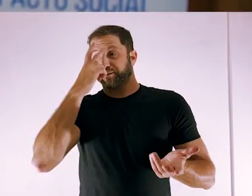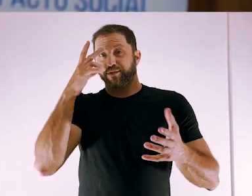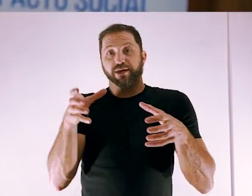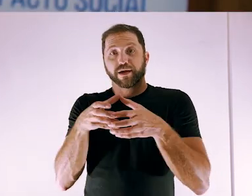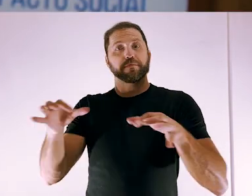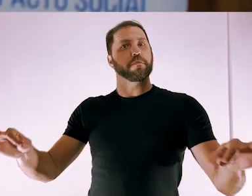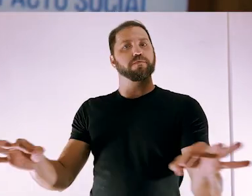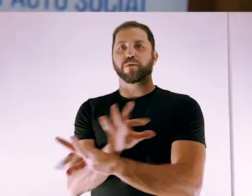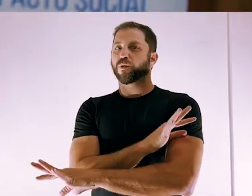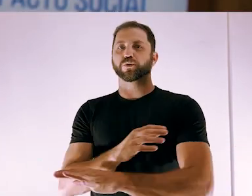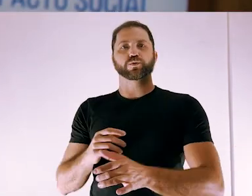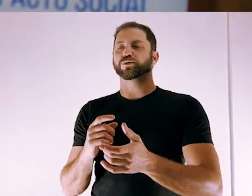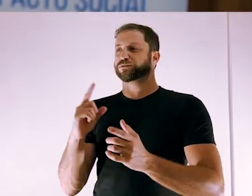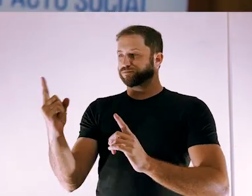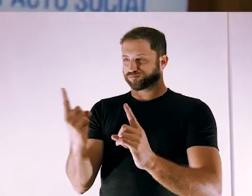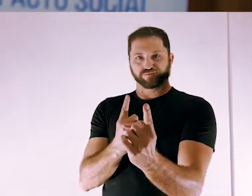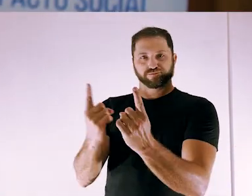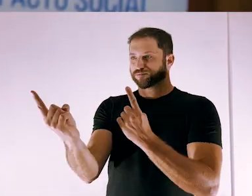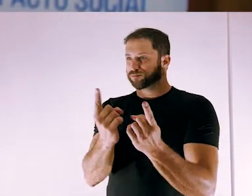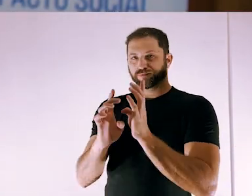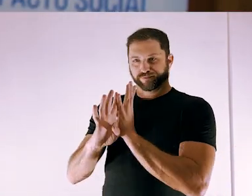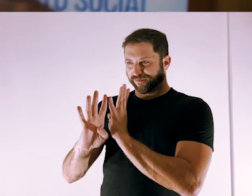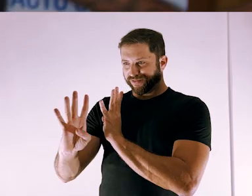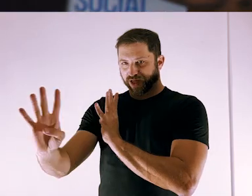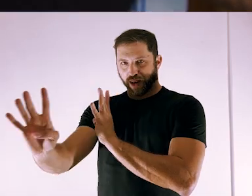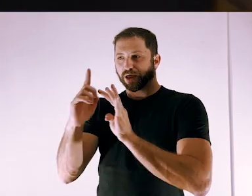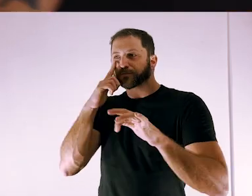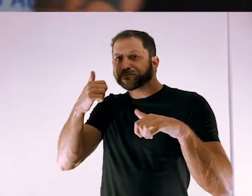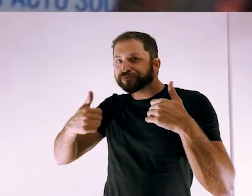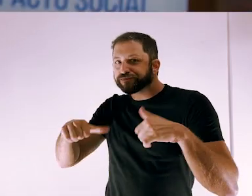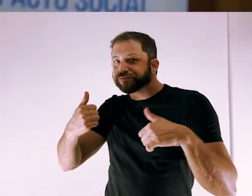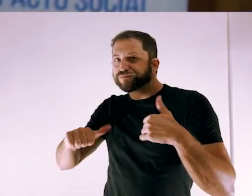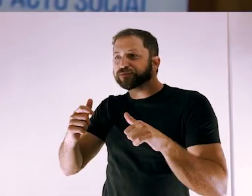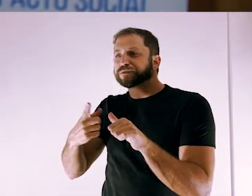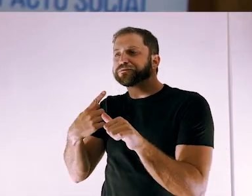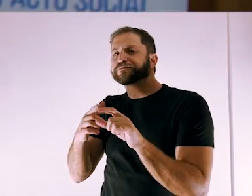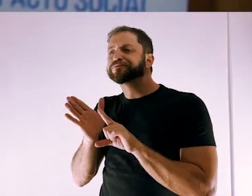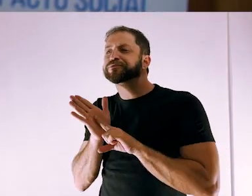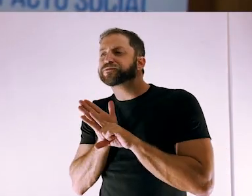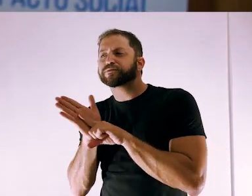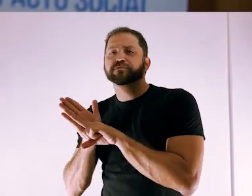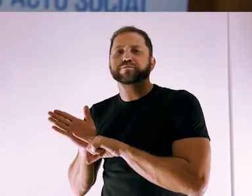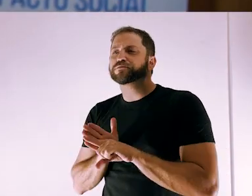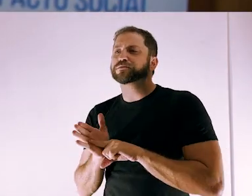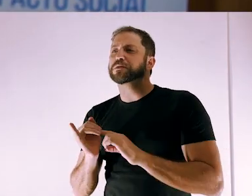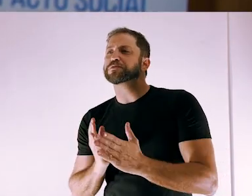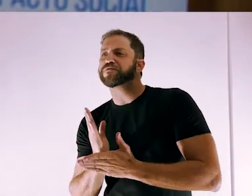estão apostas, então o pessoal chega primeiro, faz um contato numa lista